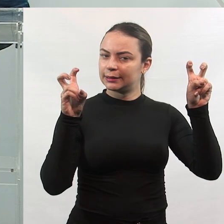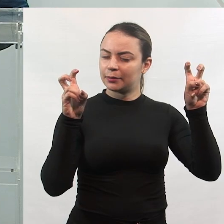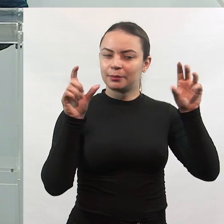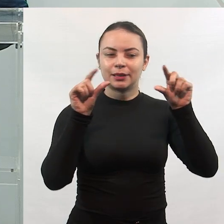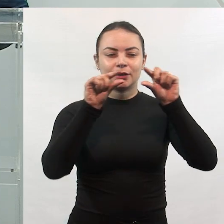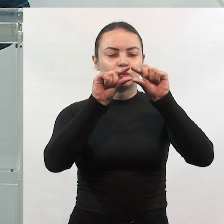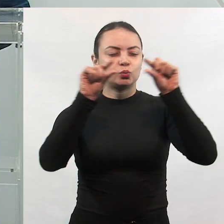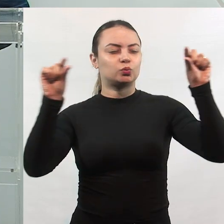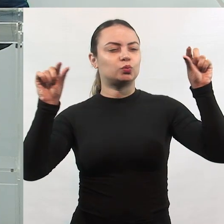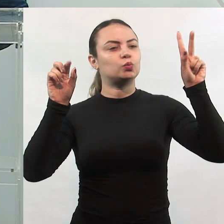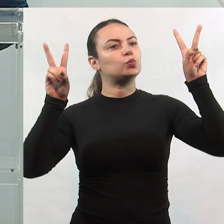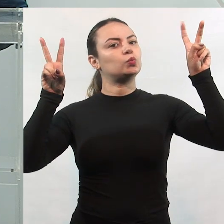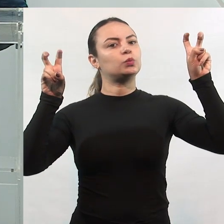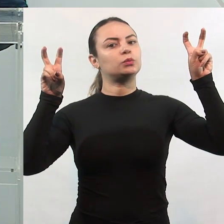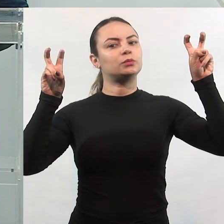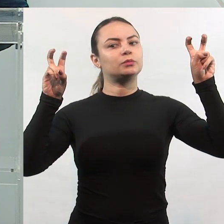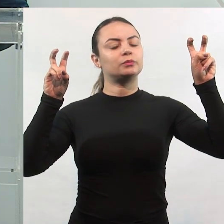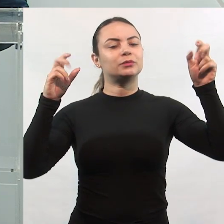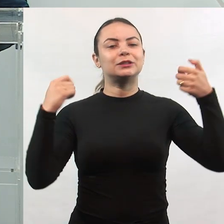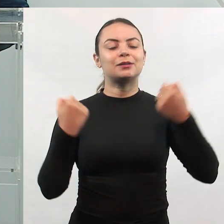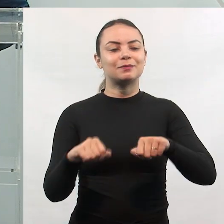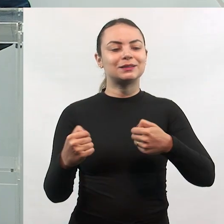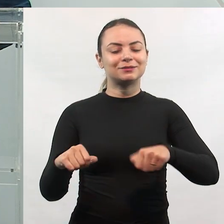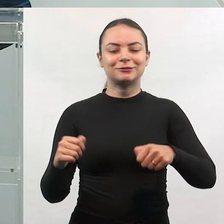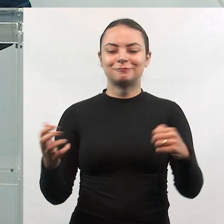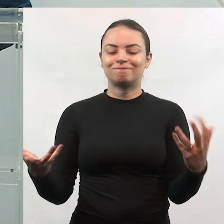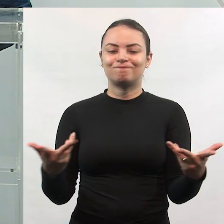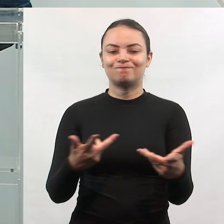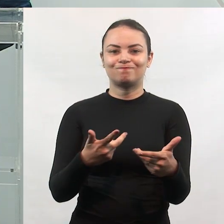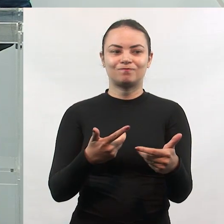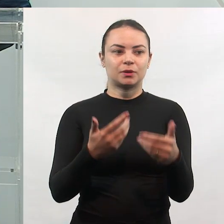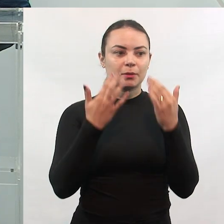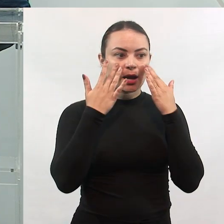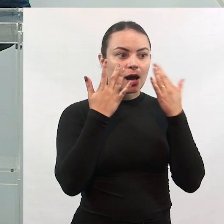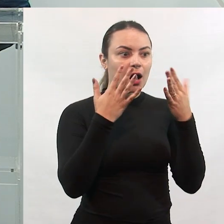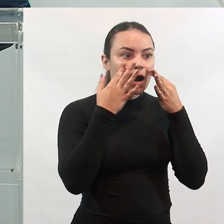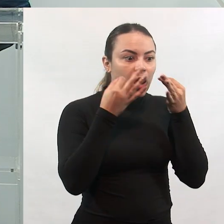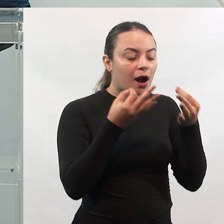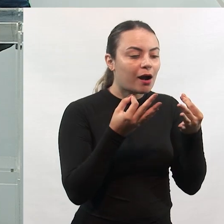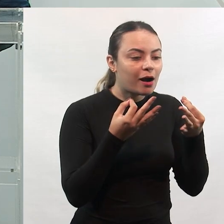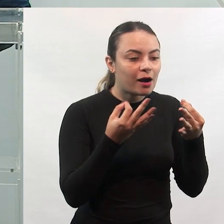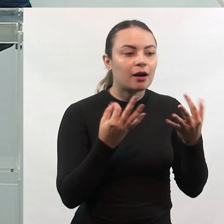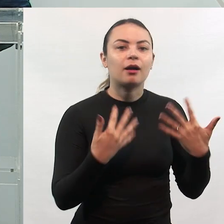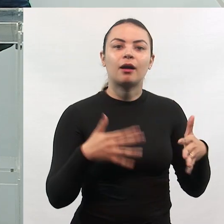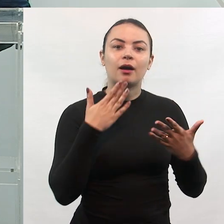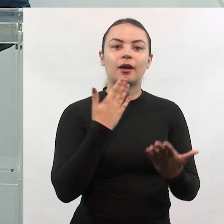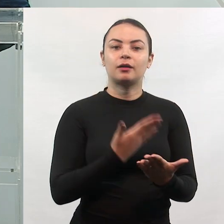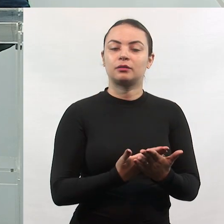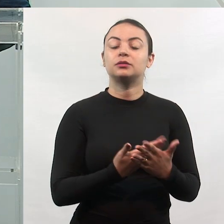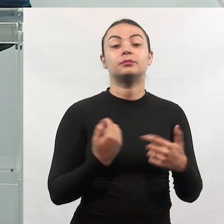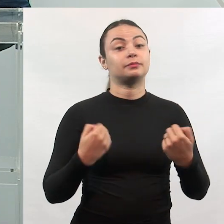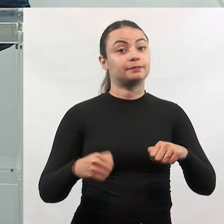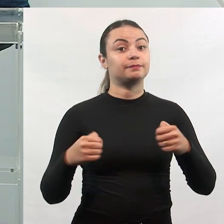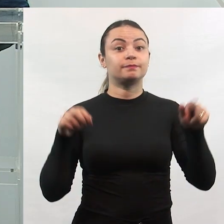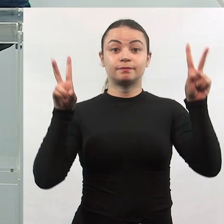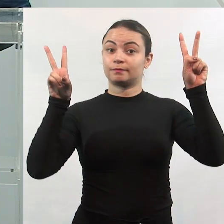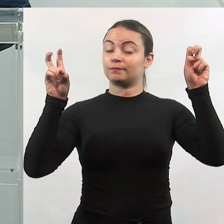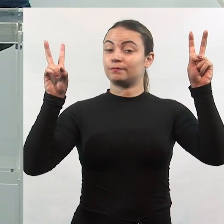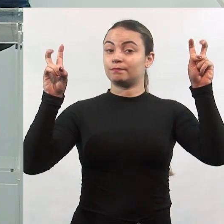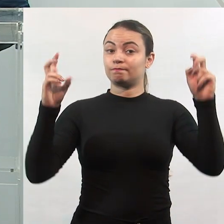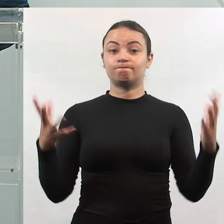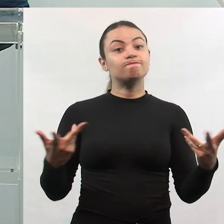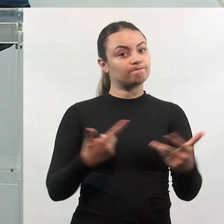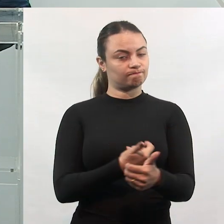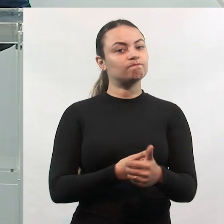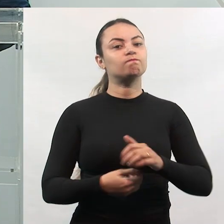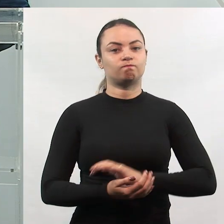bolsas, de concessão de bolsas de projeto, ou mesmo de aprovação de uma banca, né, de trabalho de conclusão de curso,